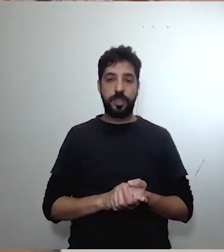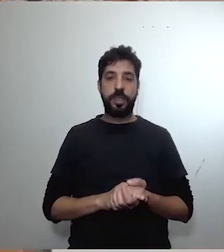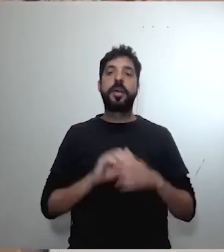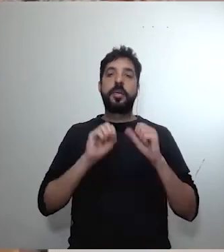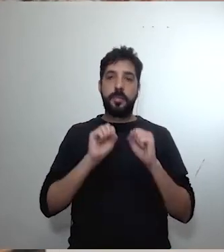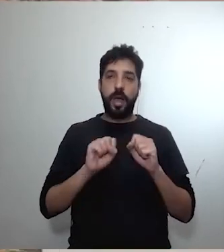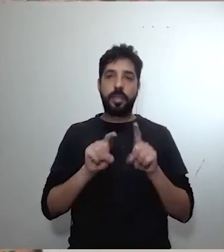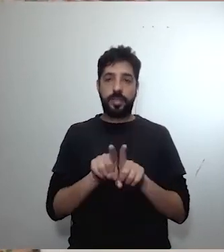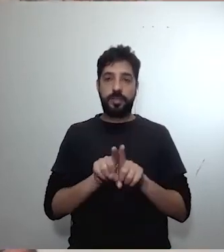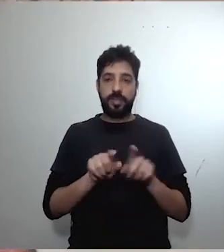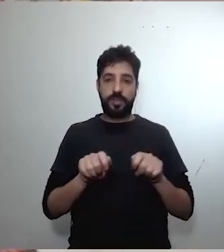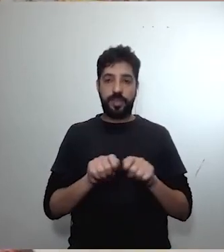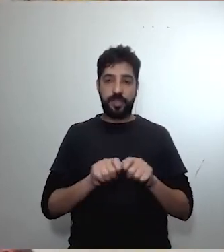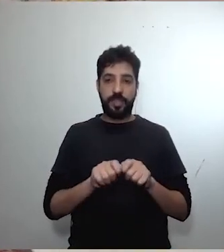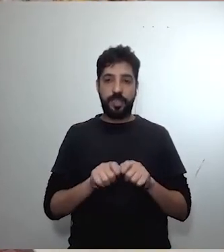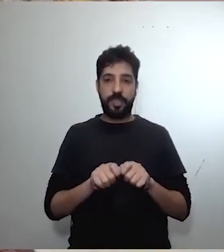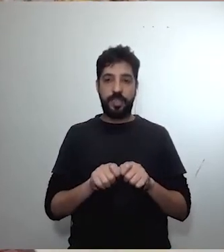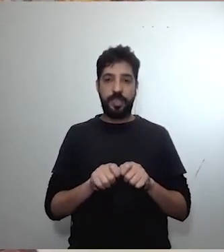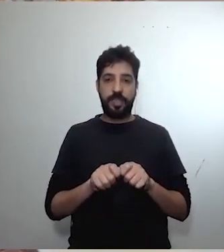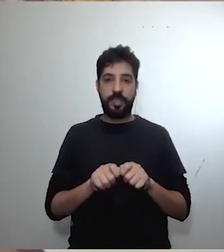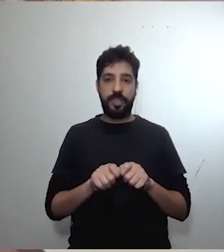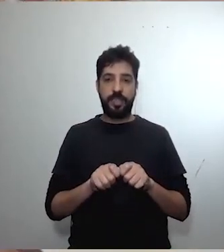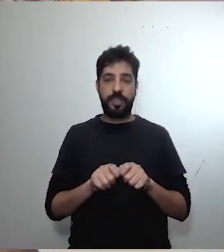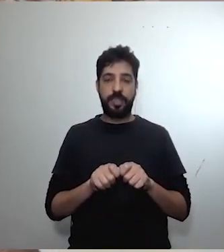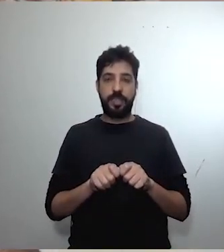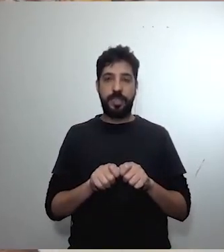eu. Você pode também fazer uma